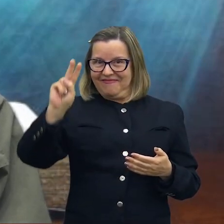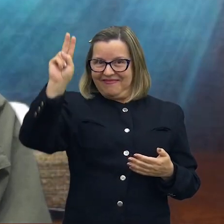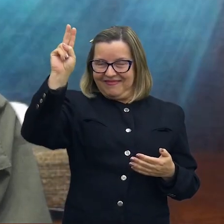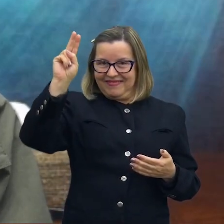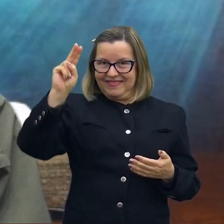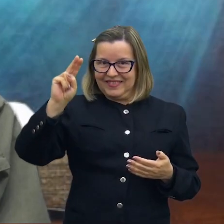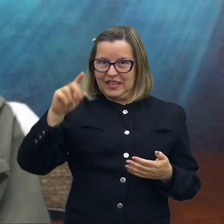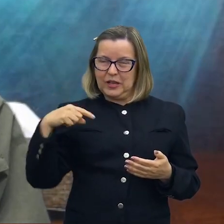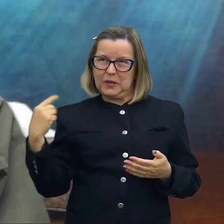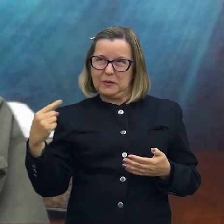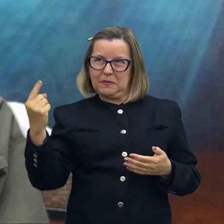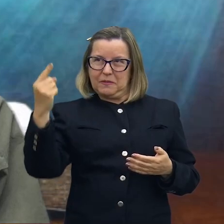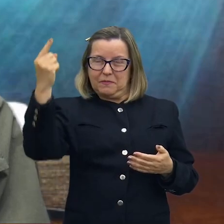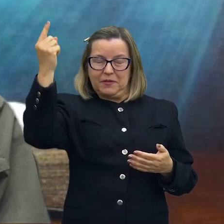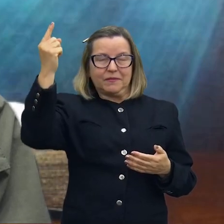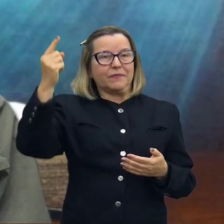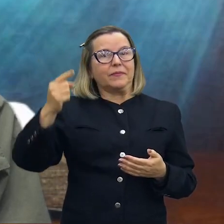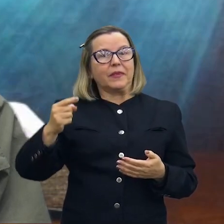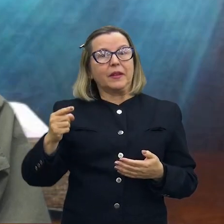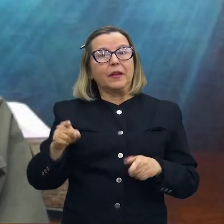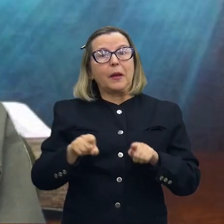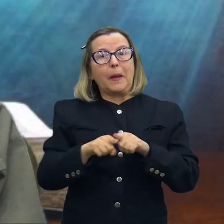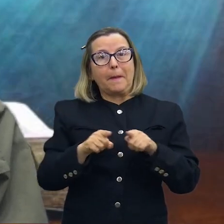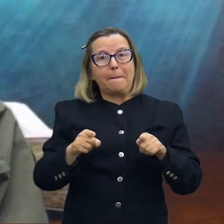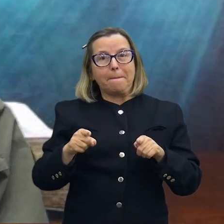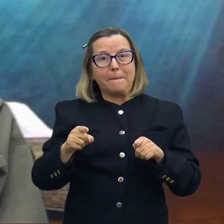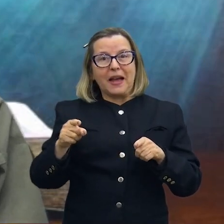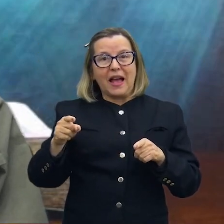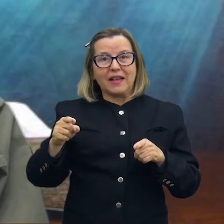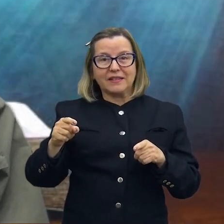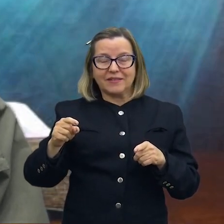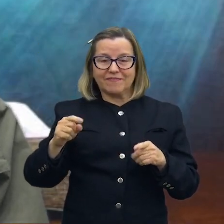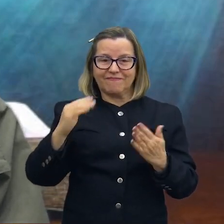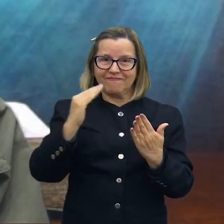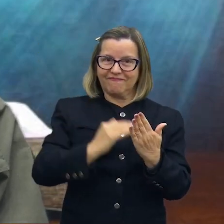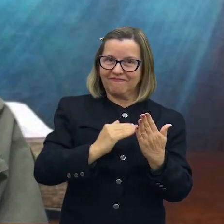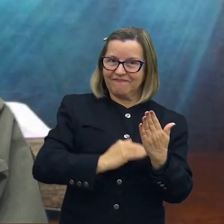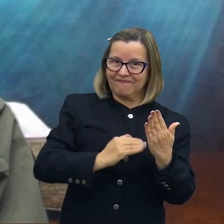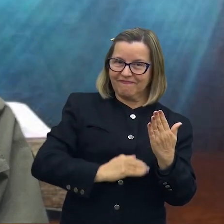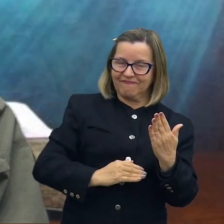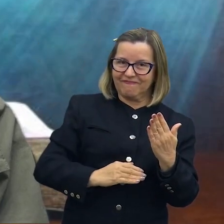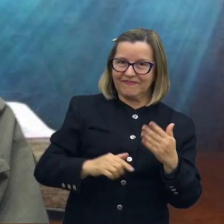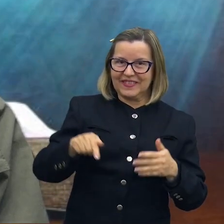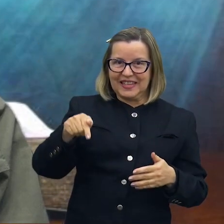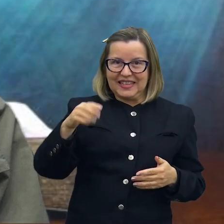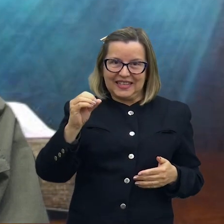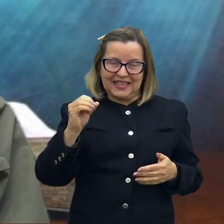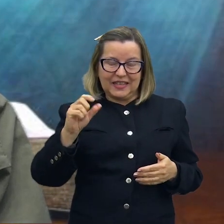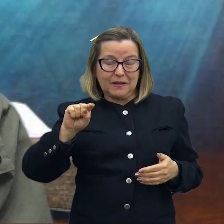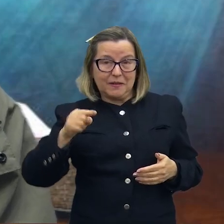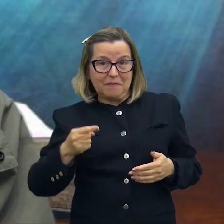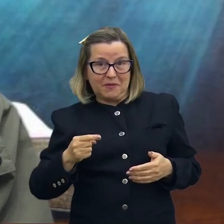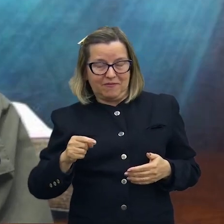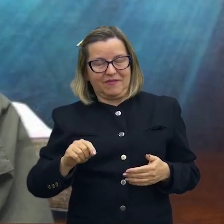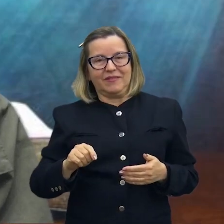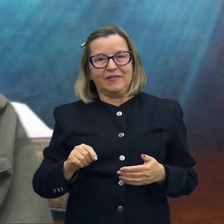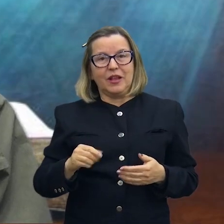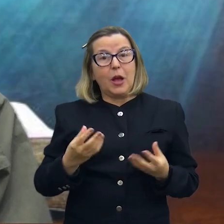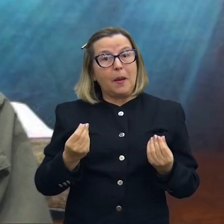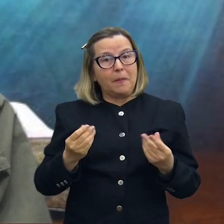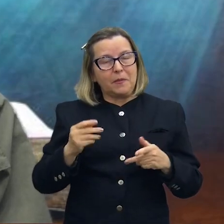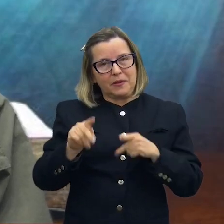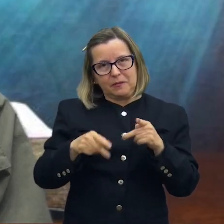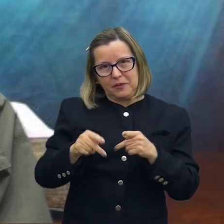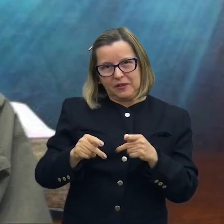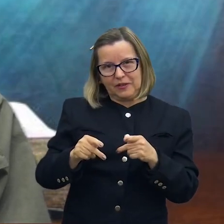Valores. E o que aconteceu? Ela baixou para quase 70 mil pontos. Muitos fizeram